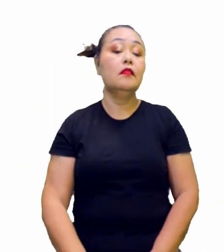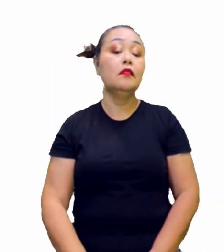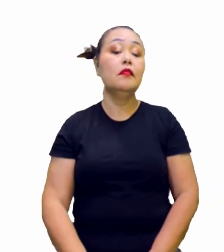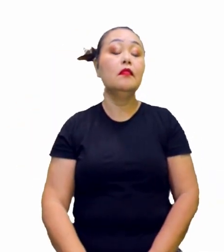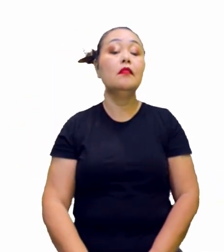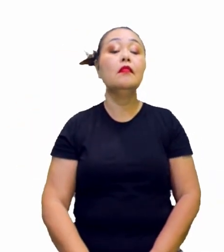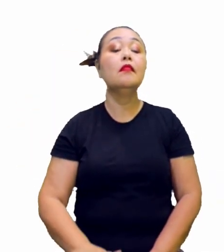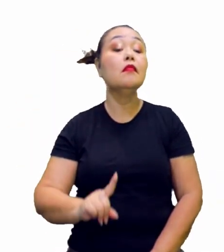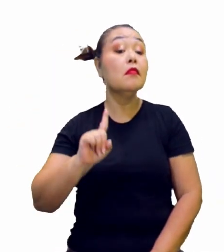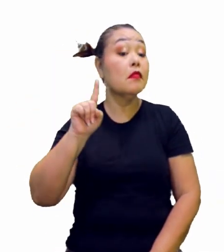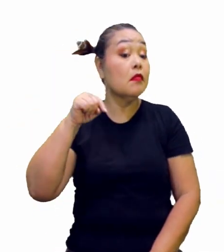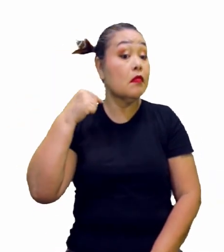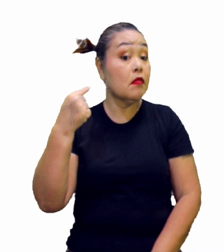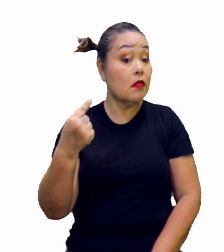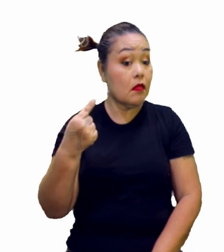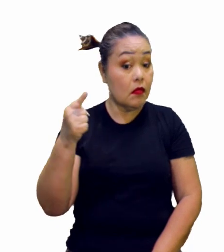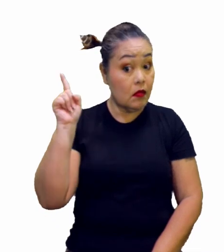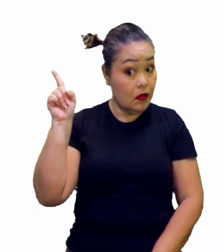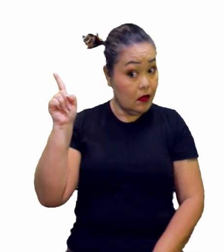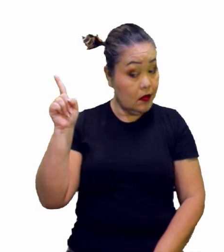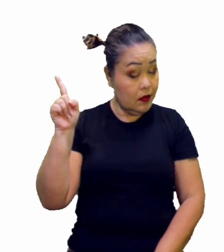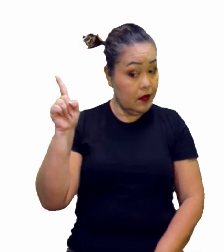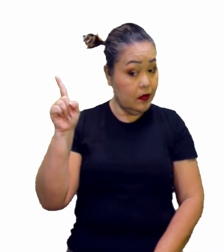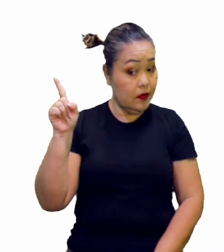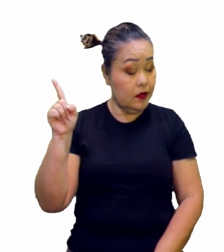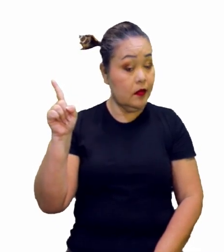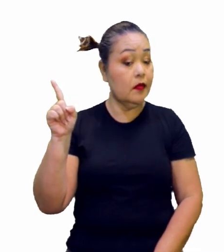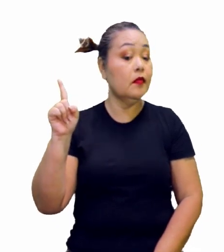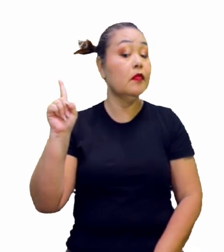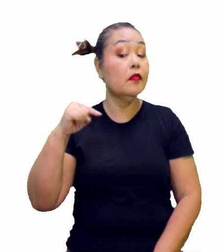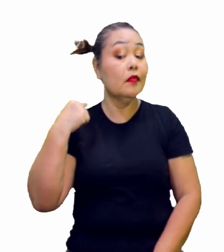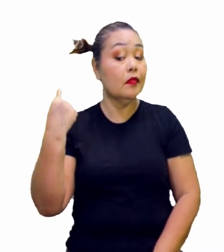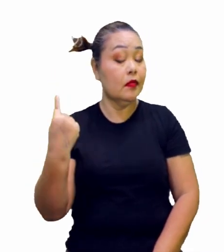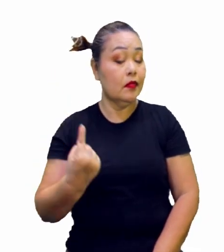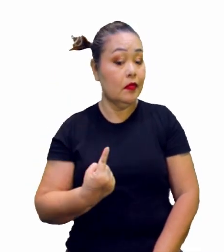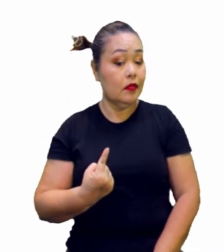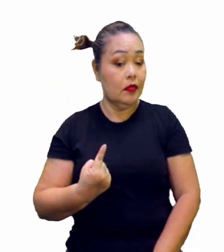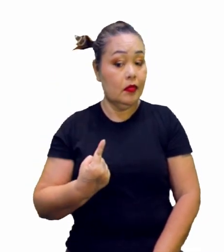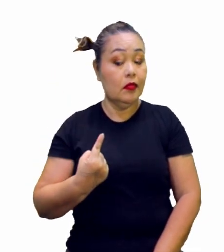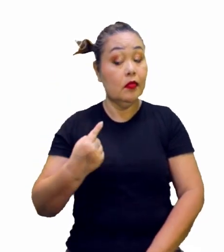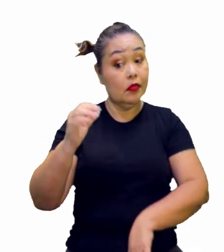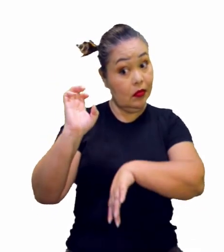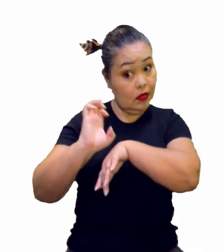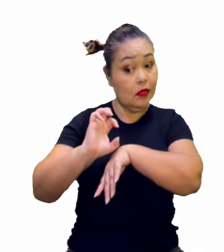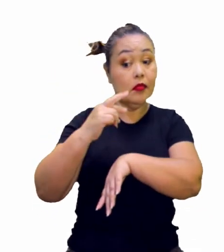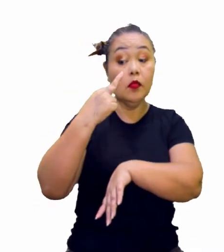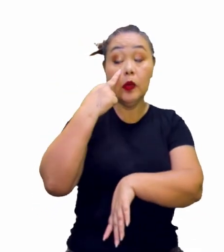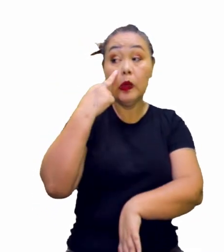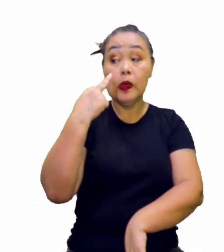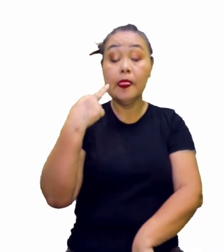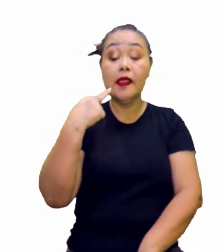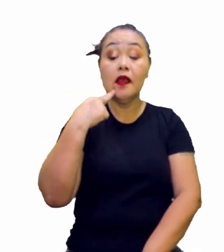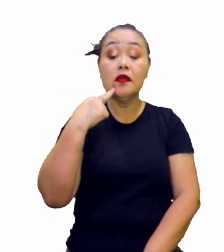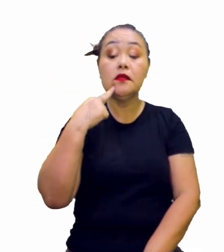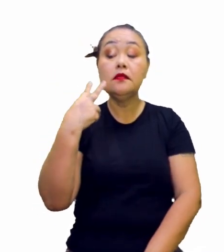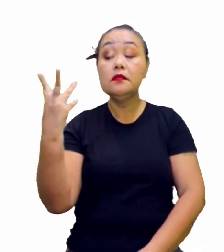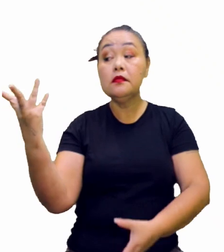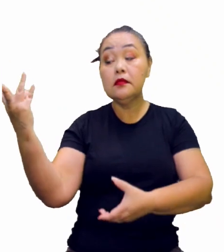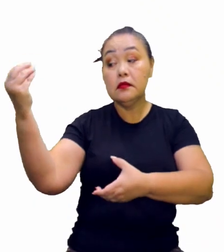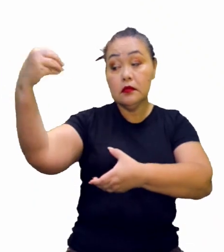Tá? E nesse bioma amazônico, nós, do estado de Rondônia, estamos